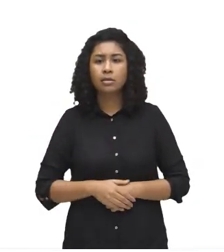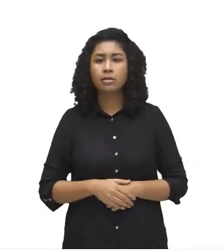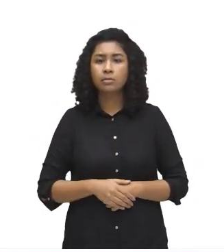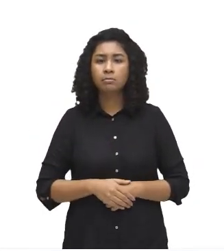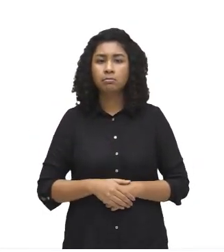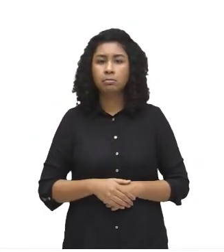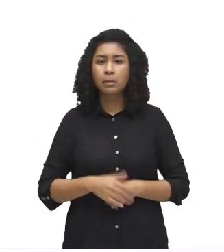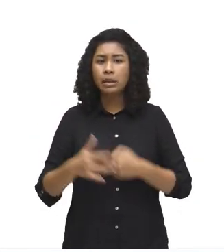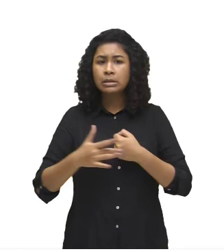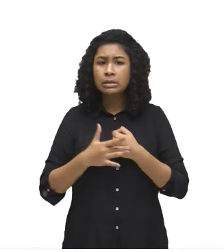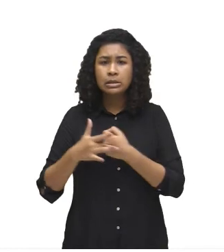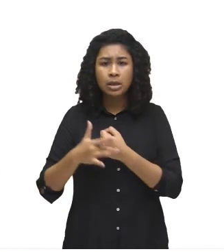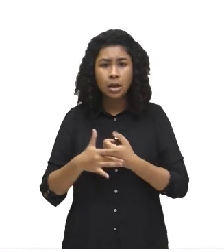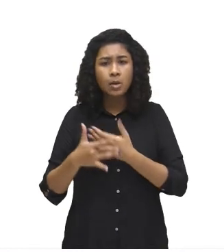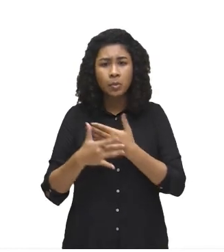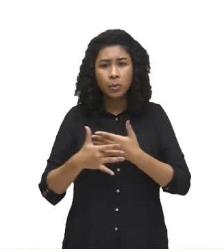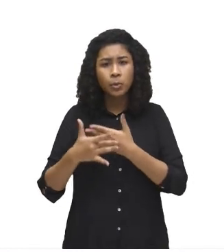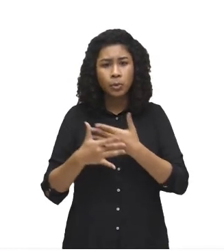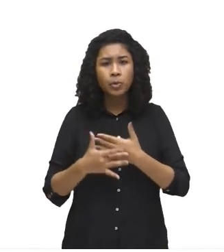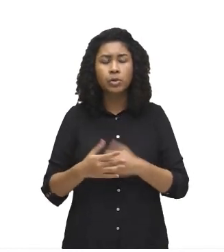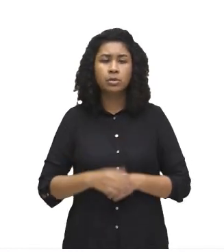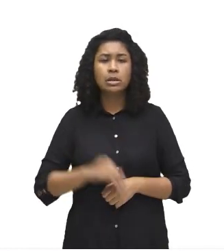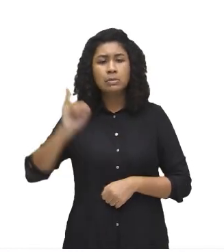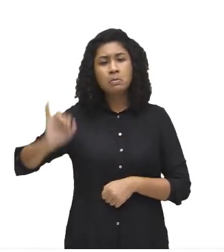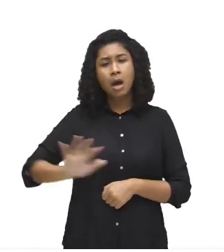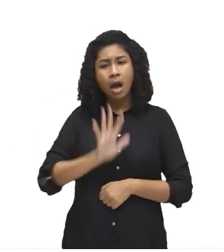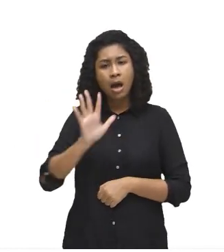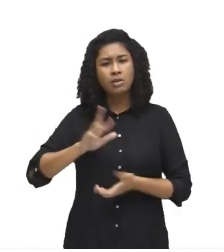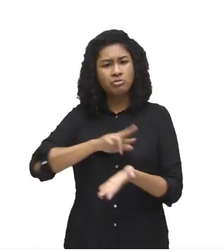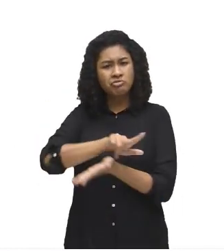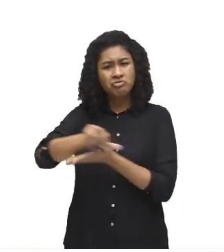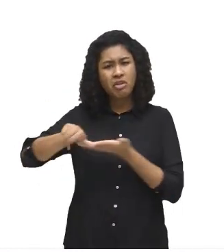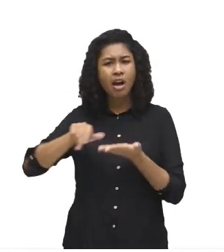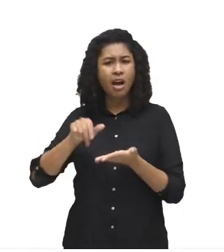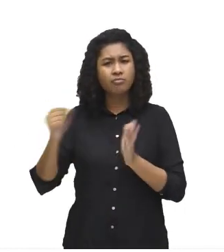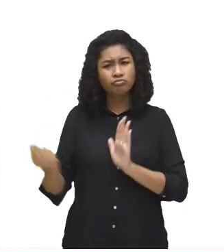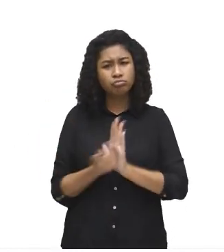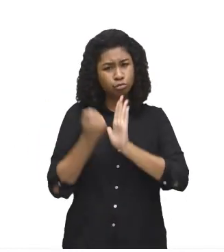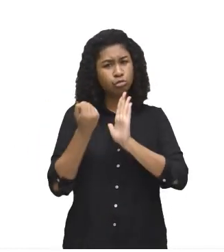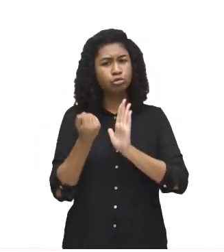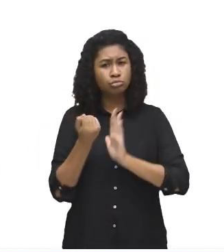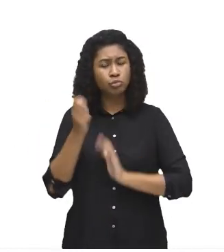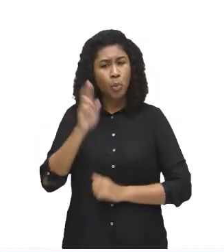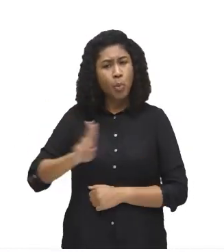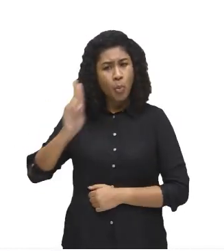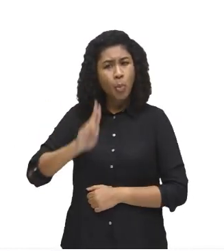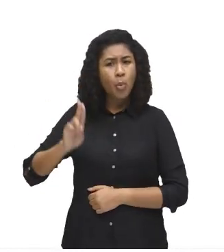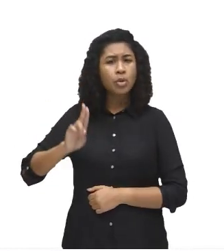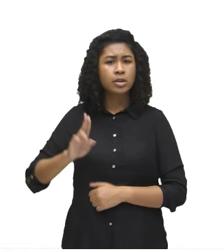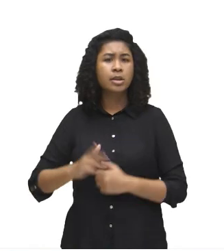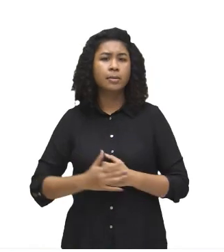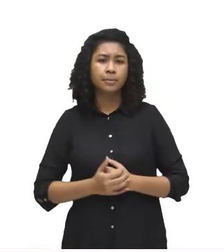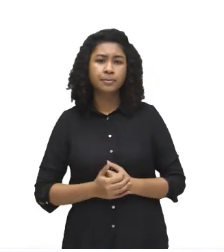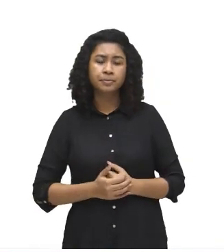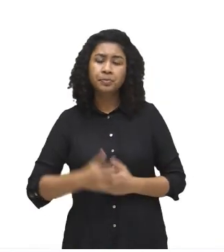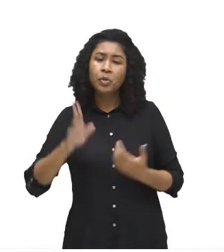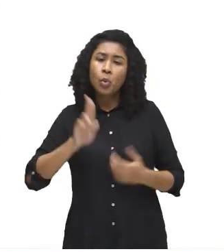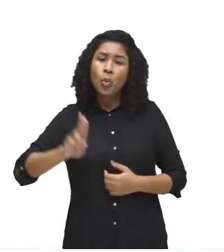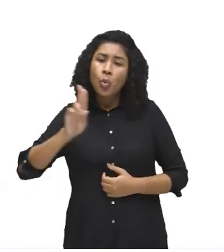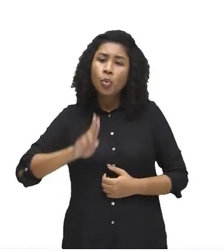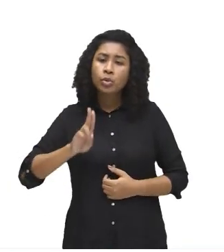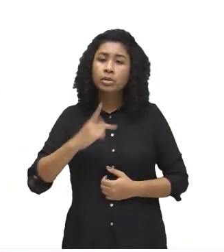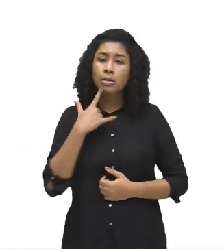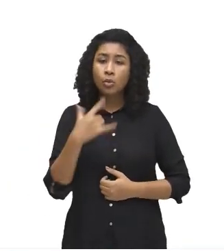não é isso? Eu utilizo figurinhas também ali, elas comunicam. Então, quando eu utilizo ali a linguagem não